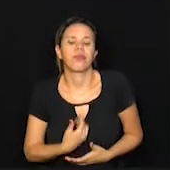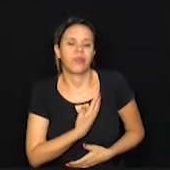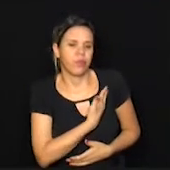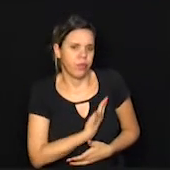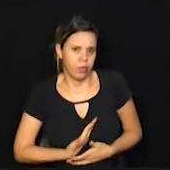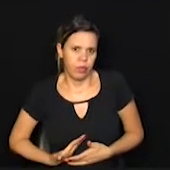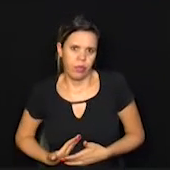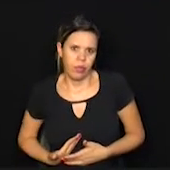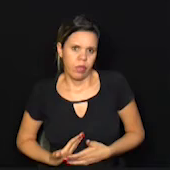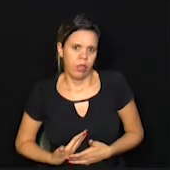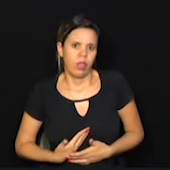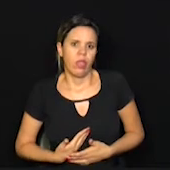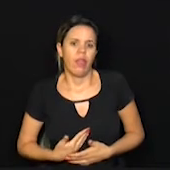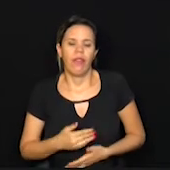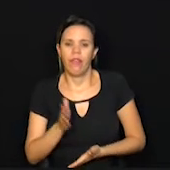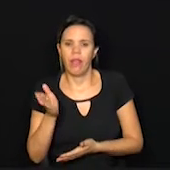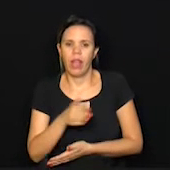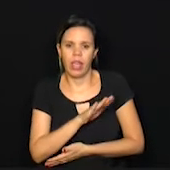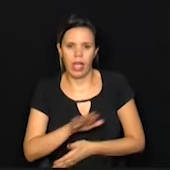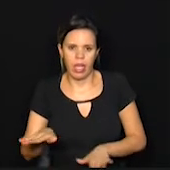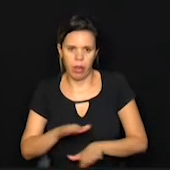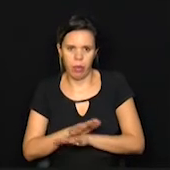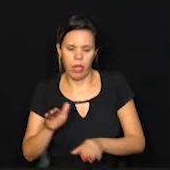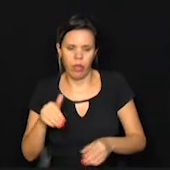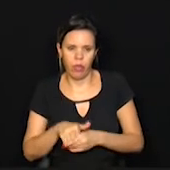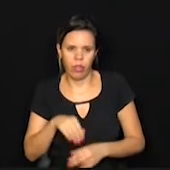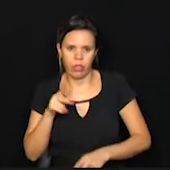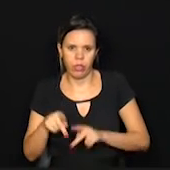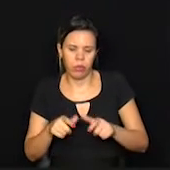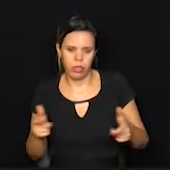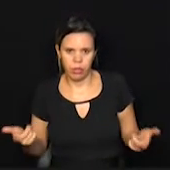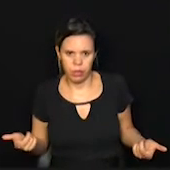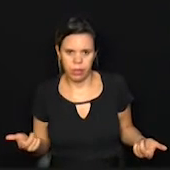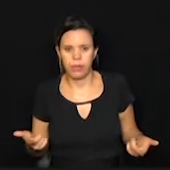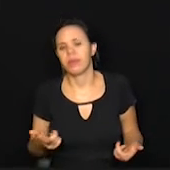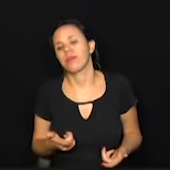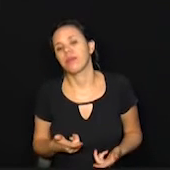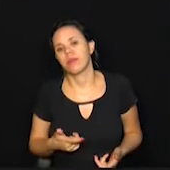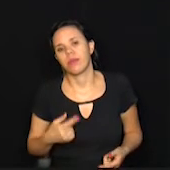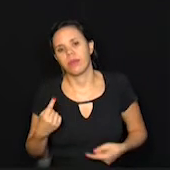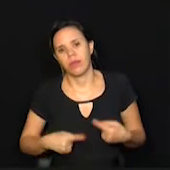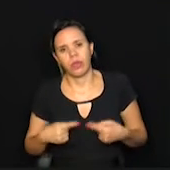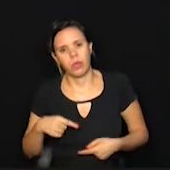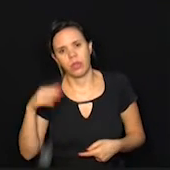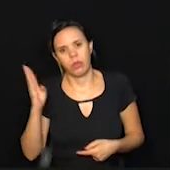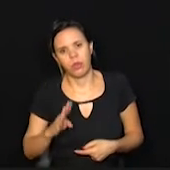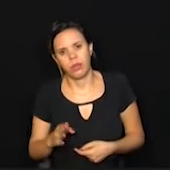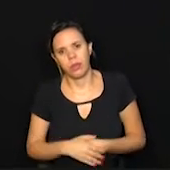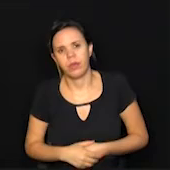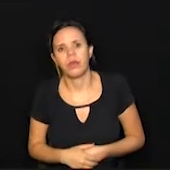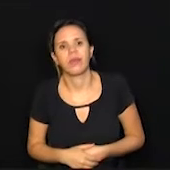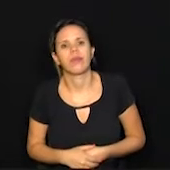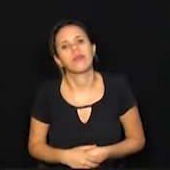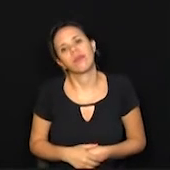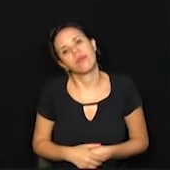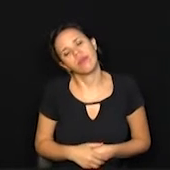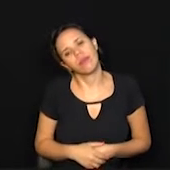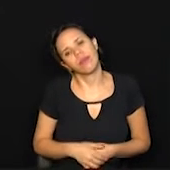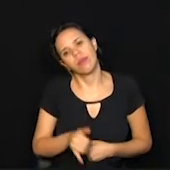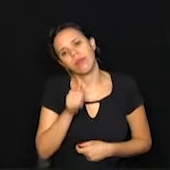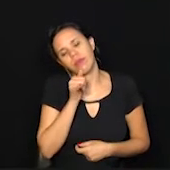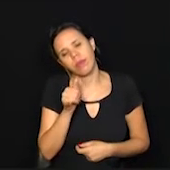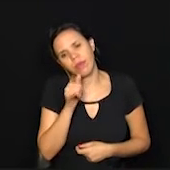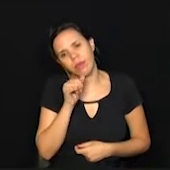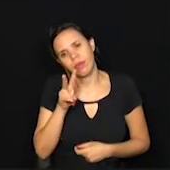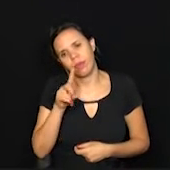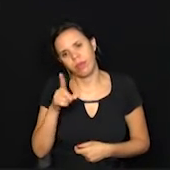governo que vai ele me tava ele não gosta o nível é de uma parte dos políticos brasileiros né A questão que